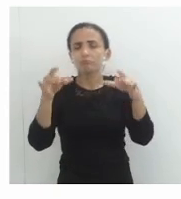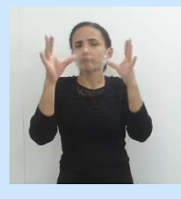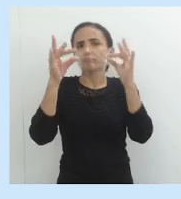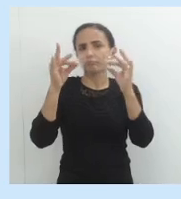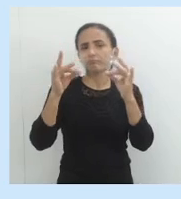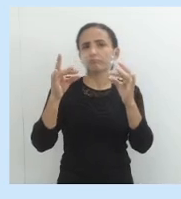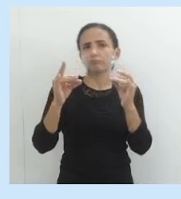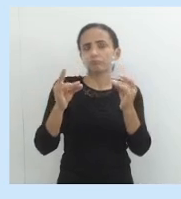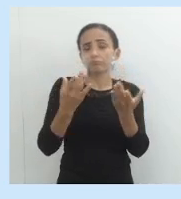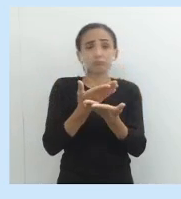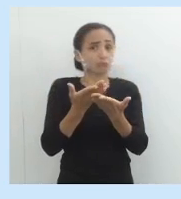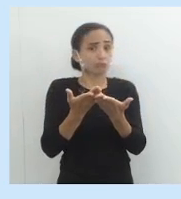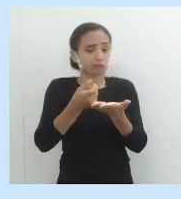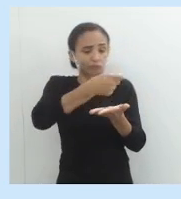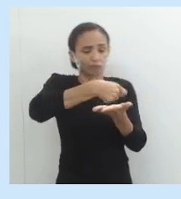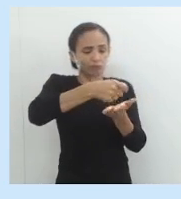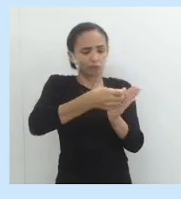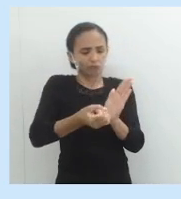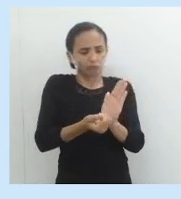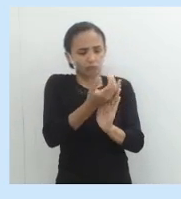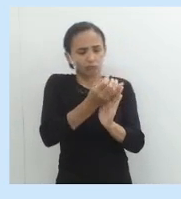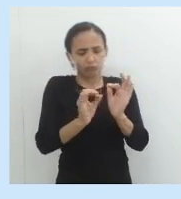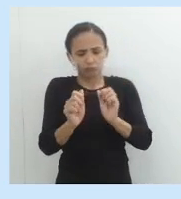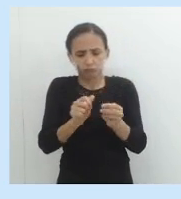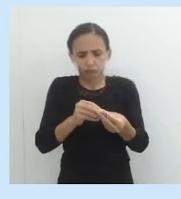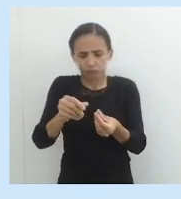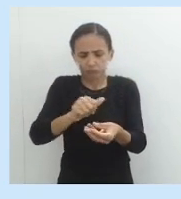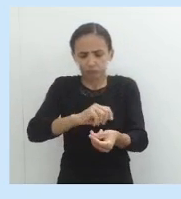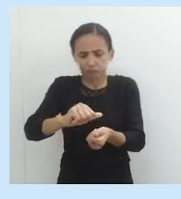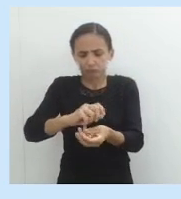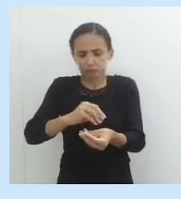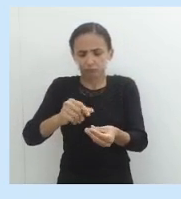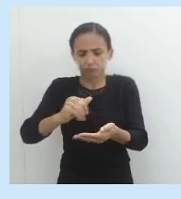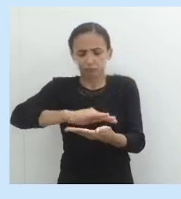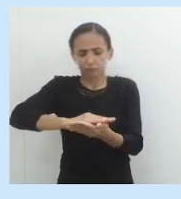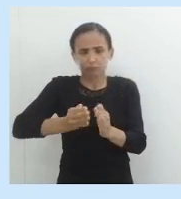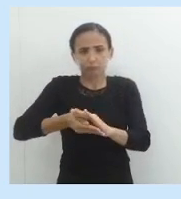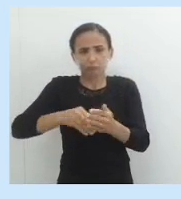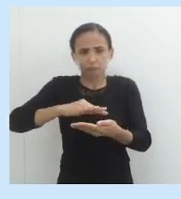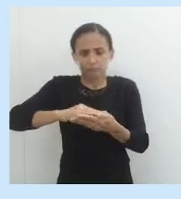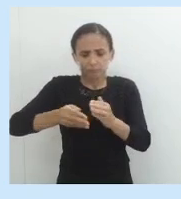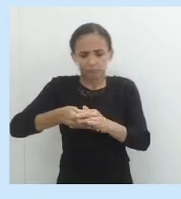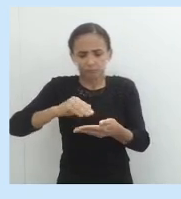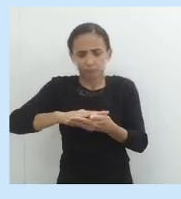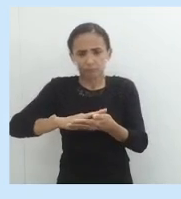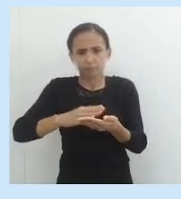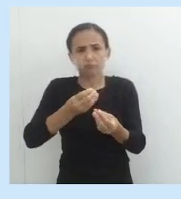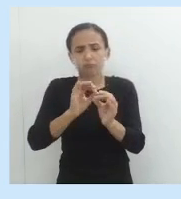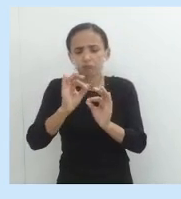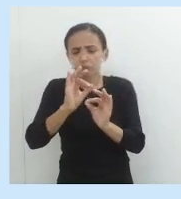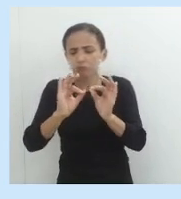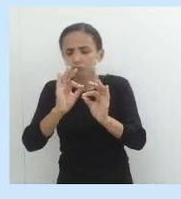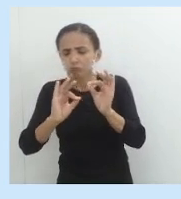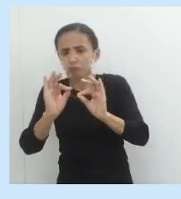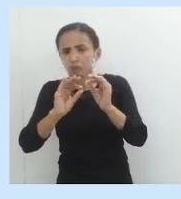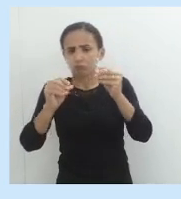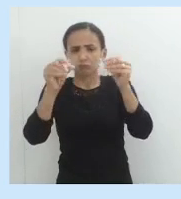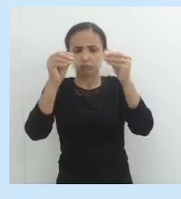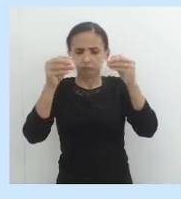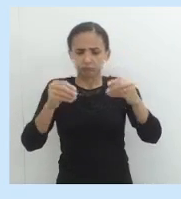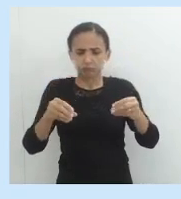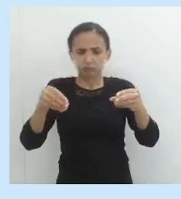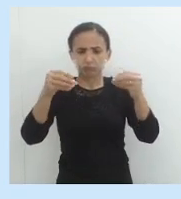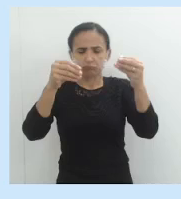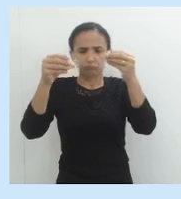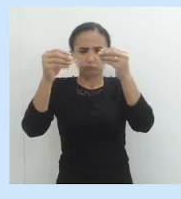esculturas elas podem ser feitas a partir com pedra ou de madeira, né? Também pode fazer esculturas com modelagem, né, de argila